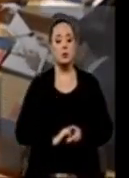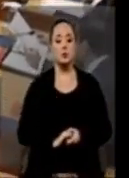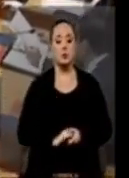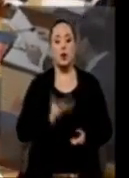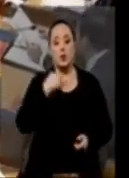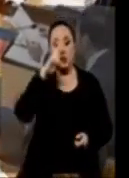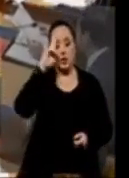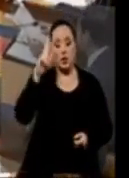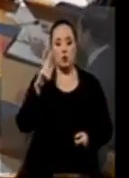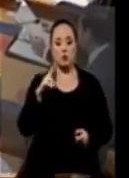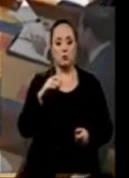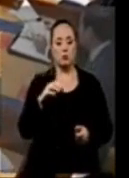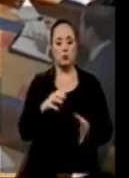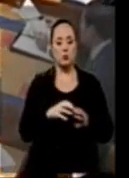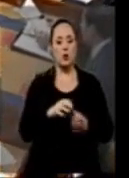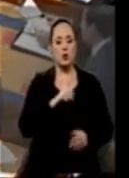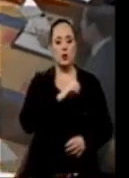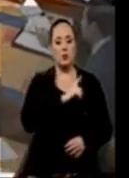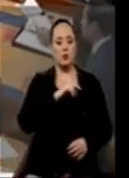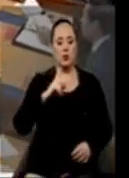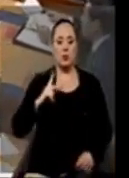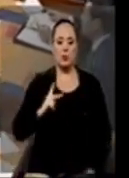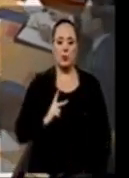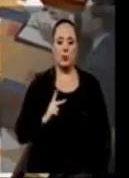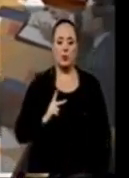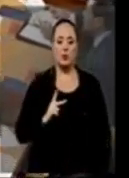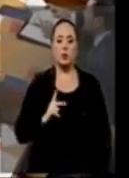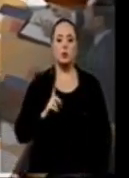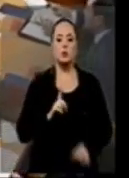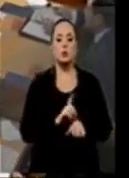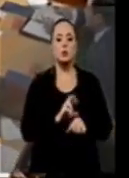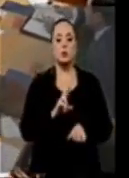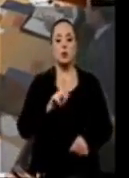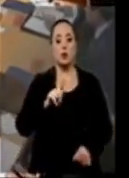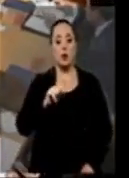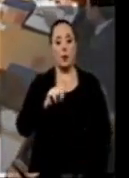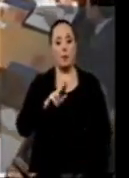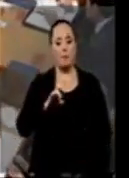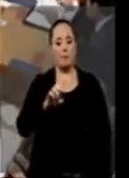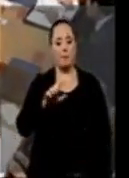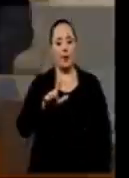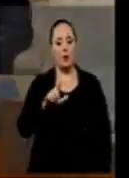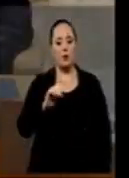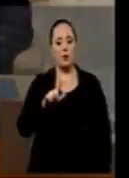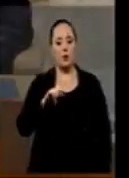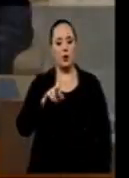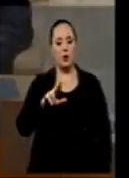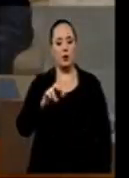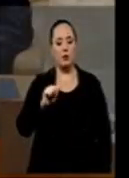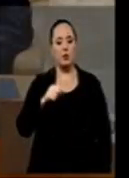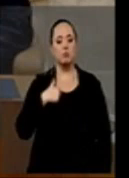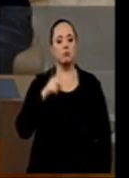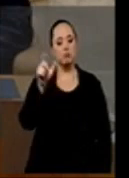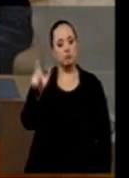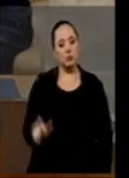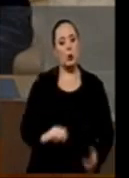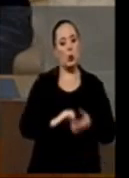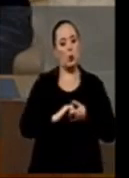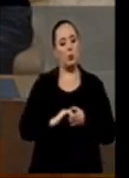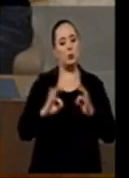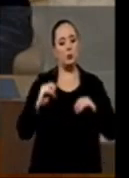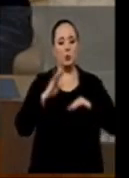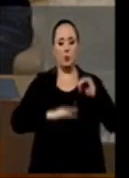público-geral federal doutor gabriel oliveira na pessoa de quem cumprimento todos os